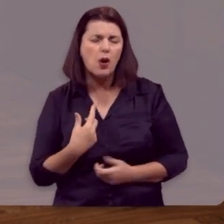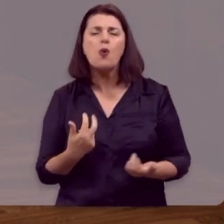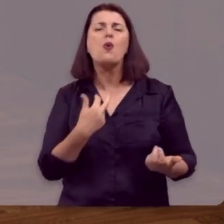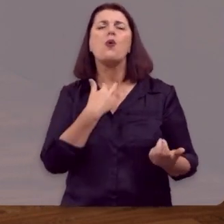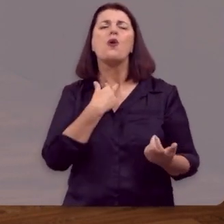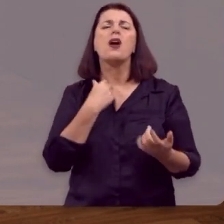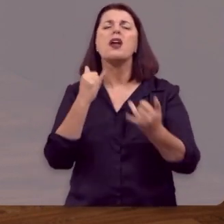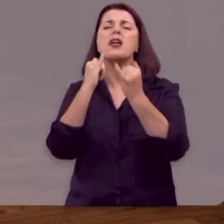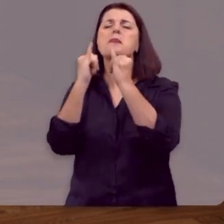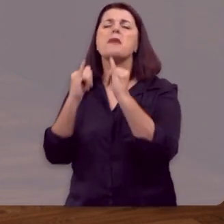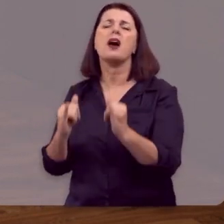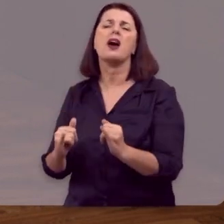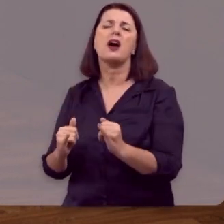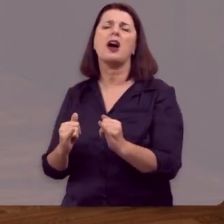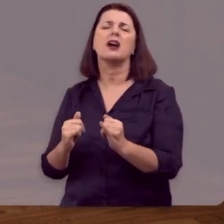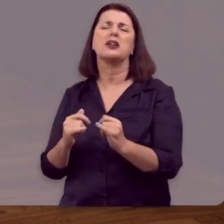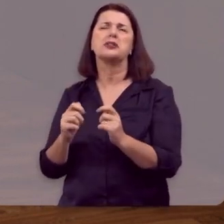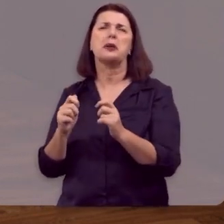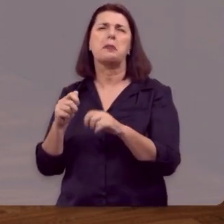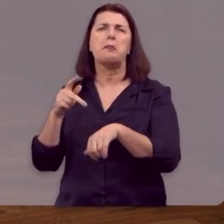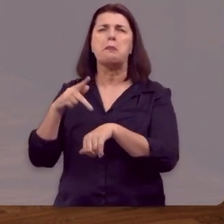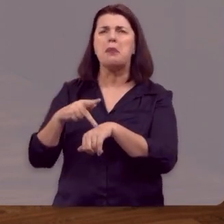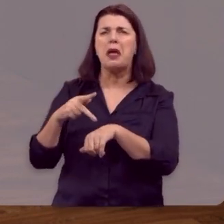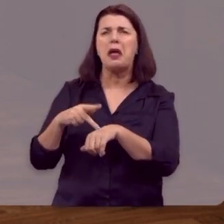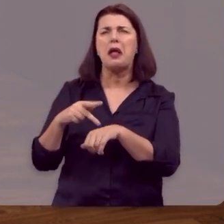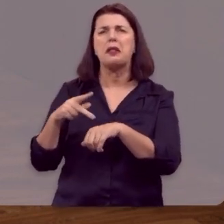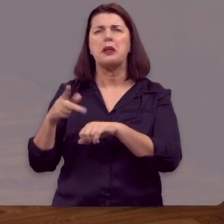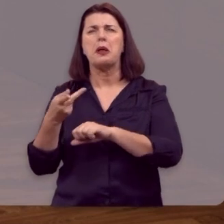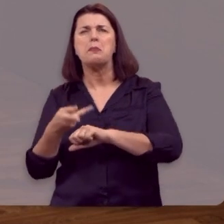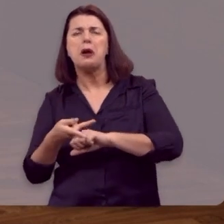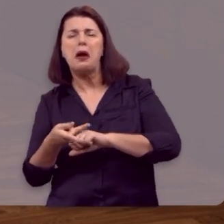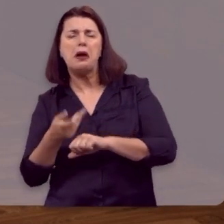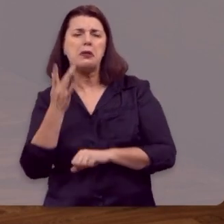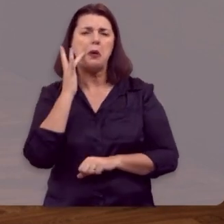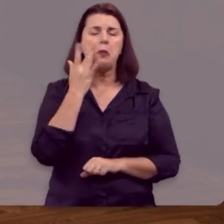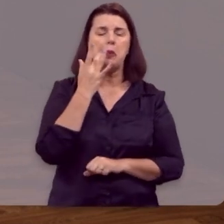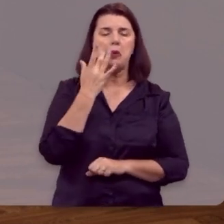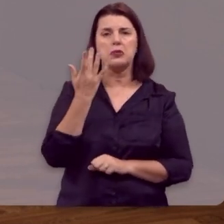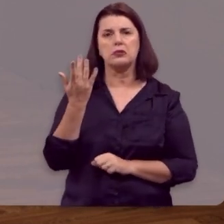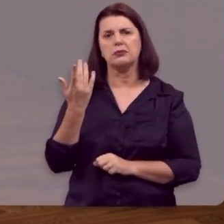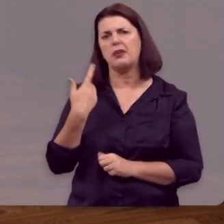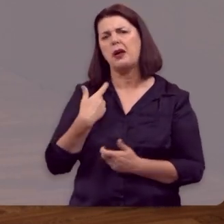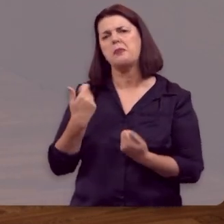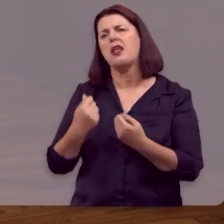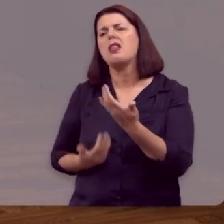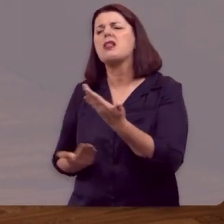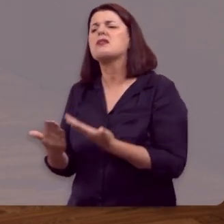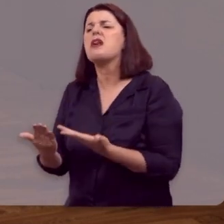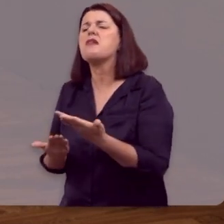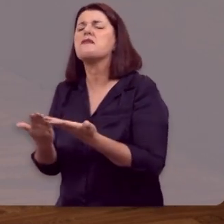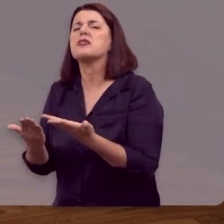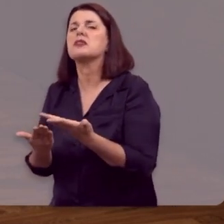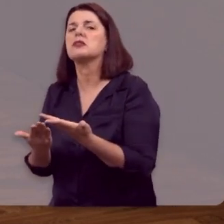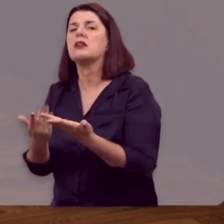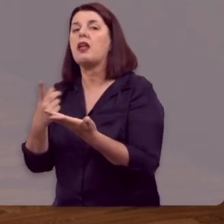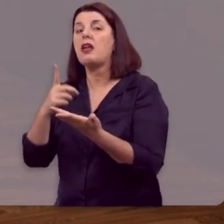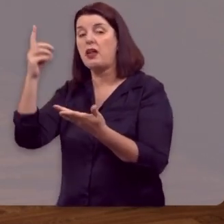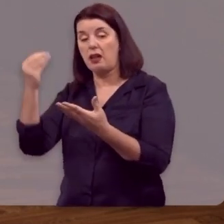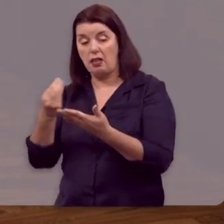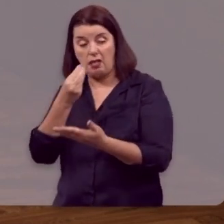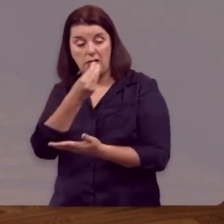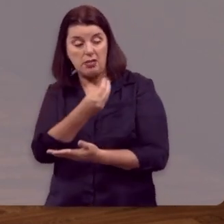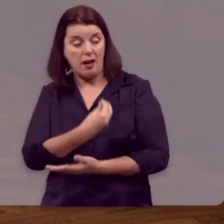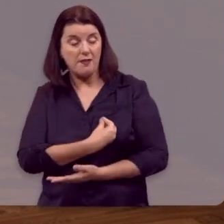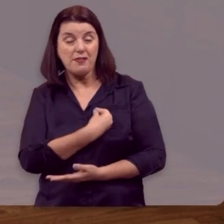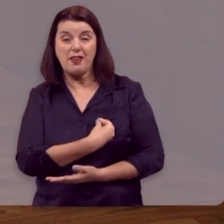não pode ser conformado a uma imagem, nem de pedra, nem de prata, nem de ouro. Ele não precisa ser servido, é Ele que é a todos da